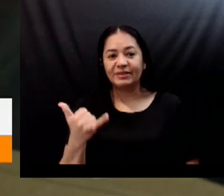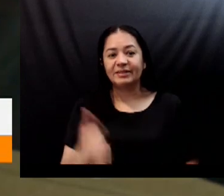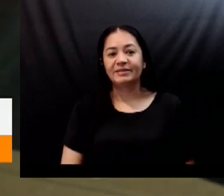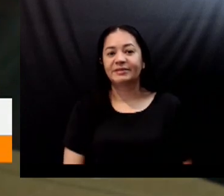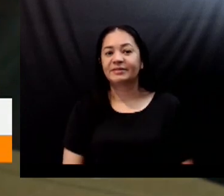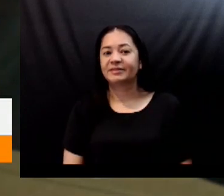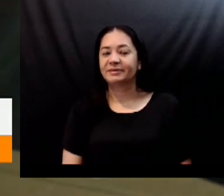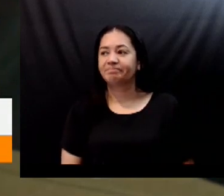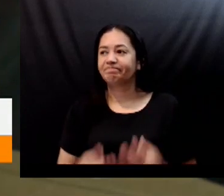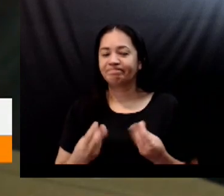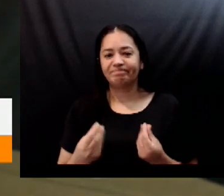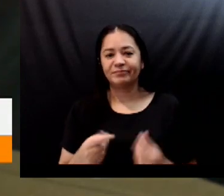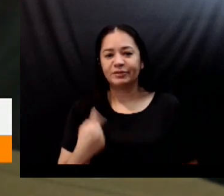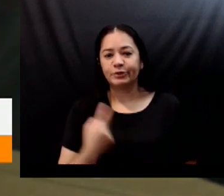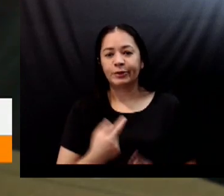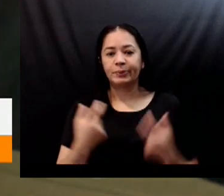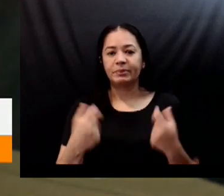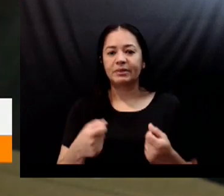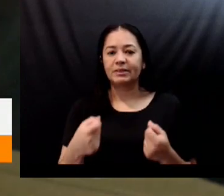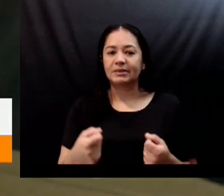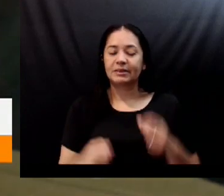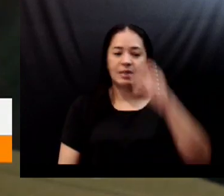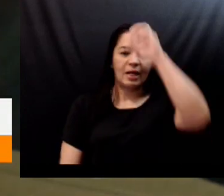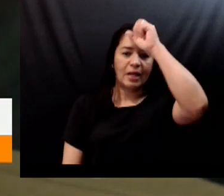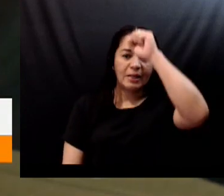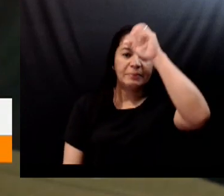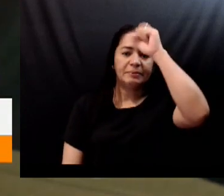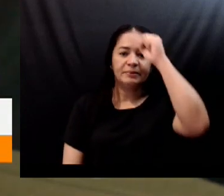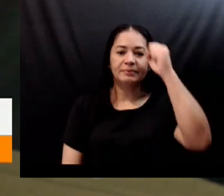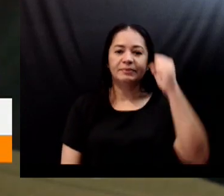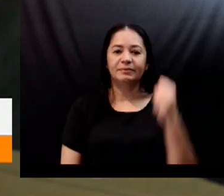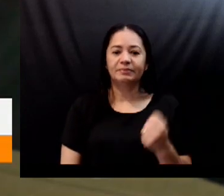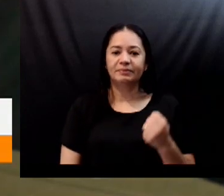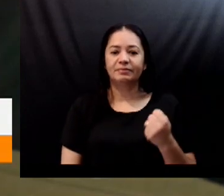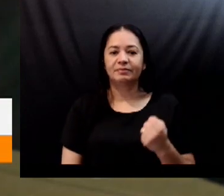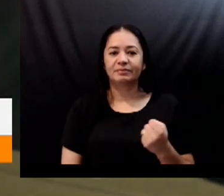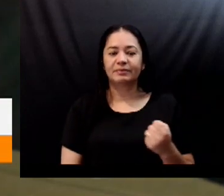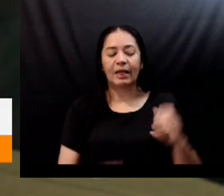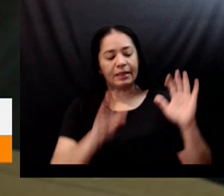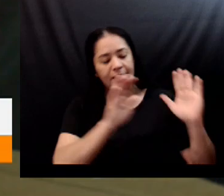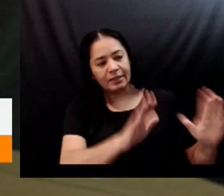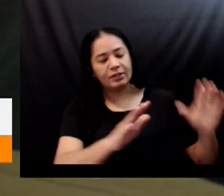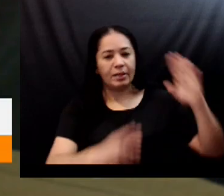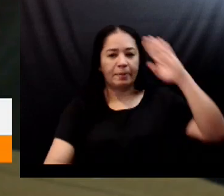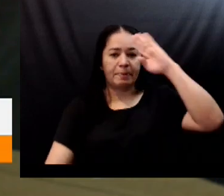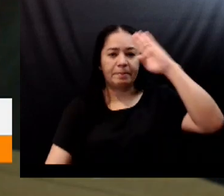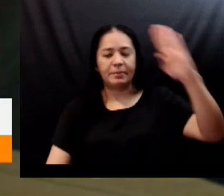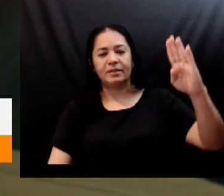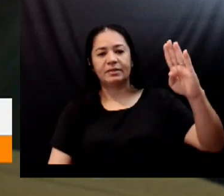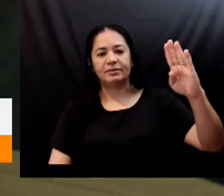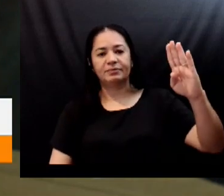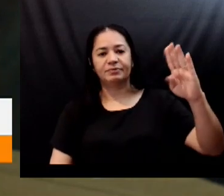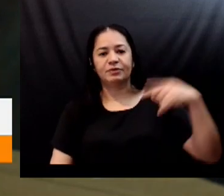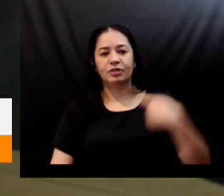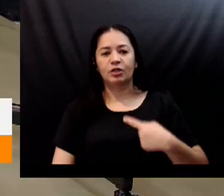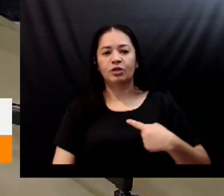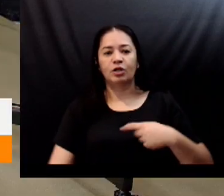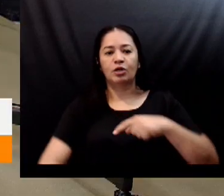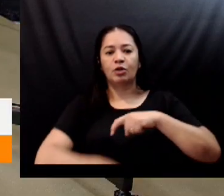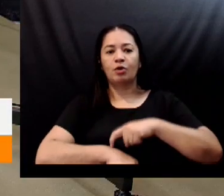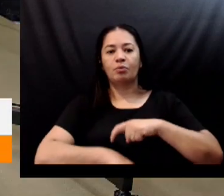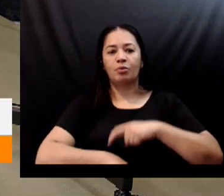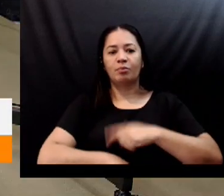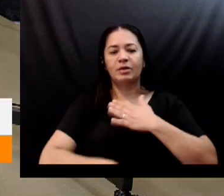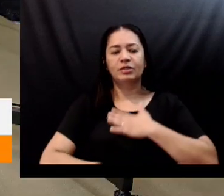gente precisa aprender a desapegar dele, principalmente quando a gente está no momento de descanso, né?